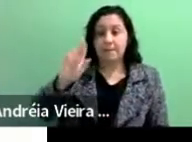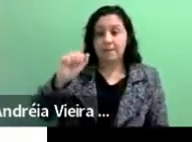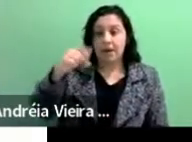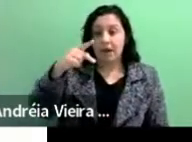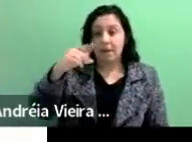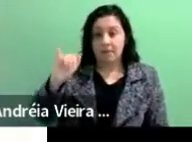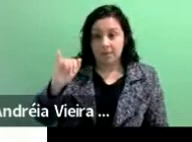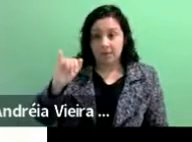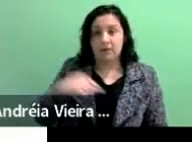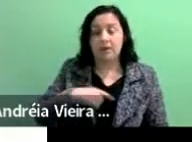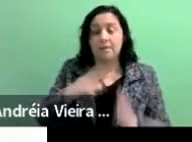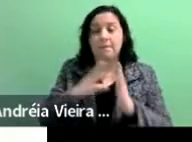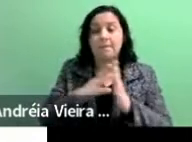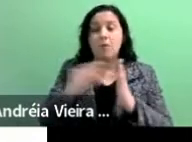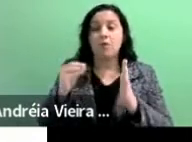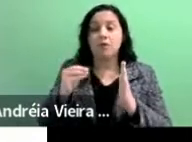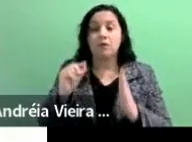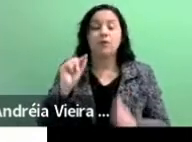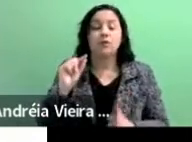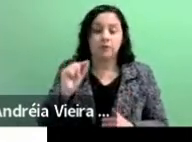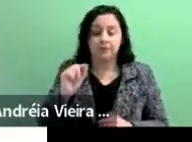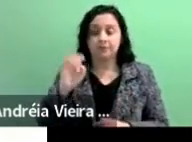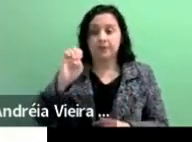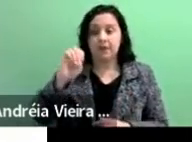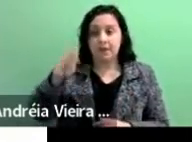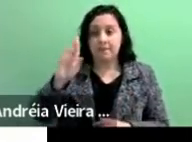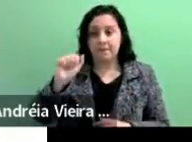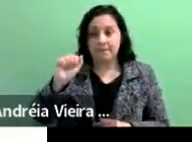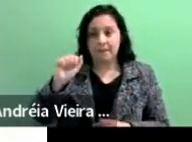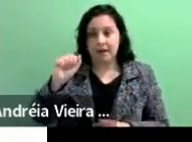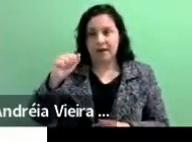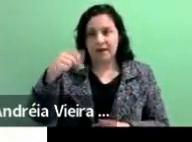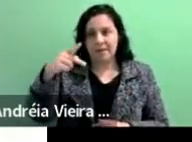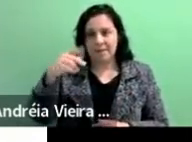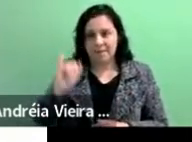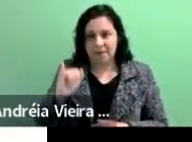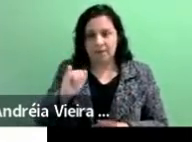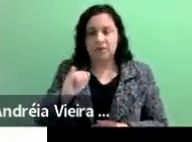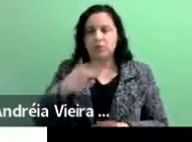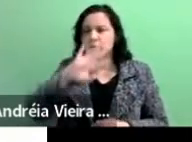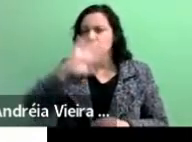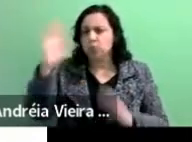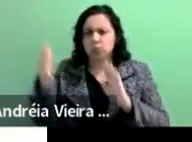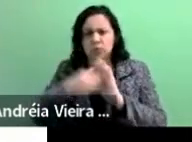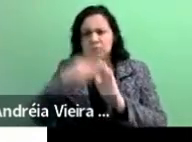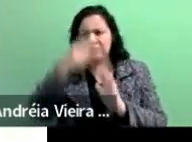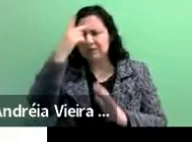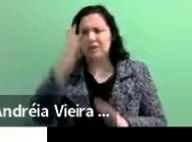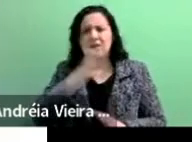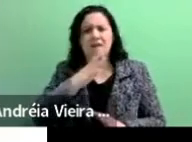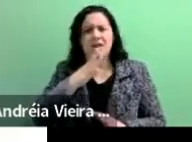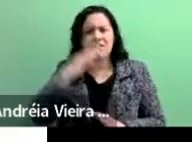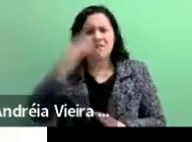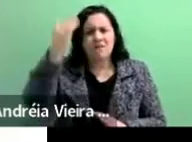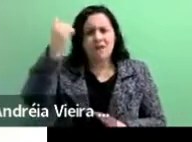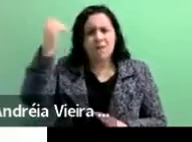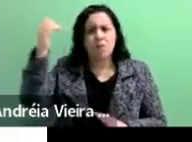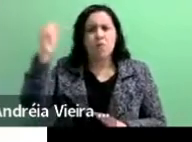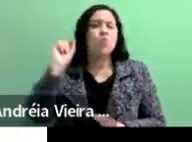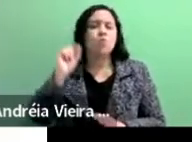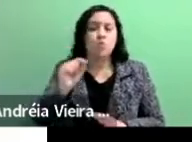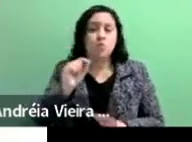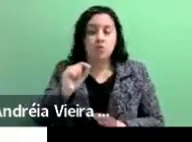modelo que a Embrapi é mais conhecida, vamos colocar assim, foi o modelo que iniciou a sua operação, foram